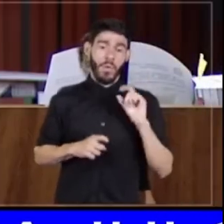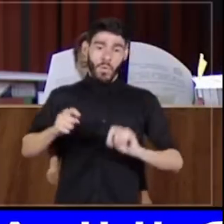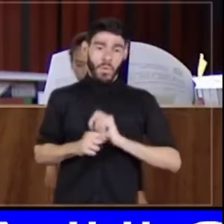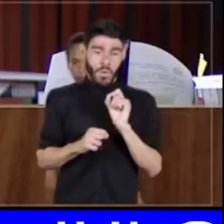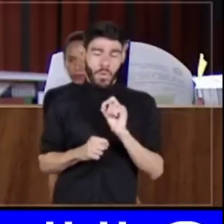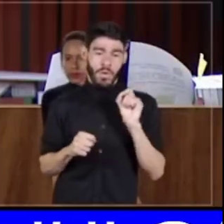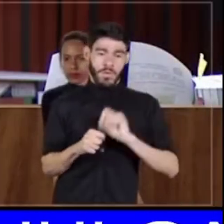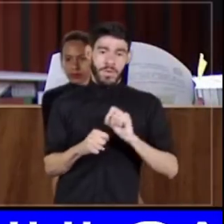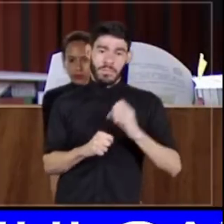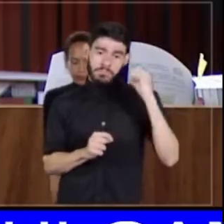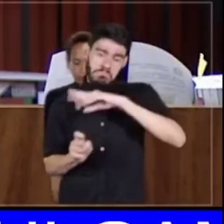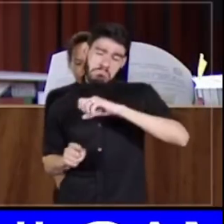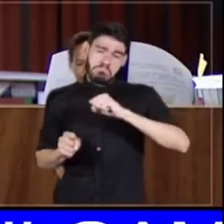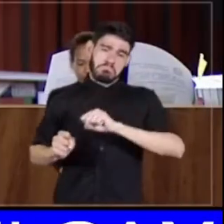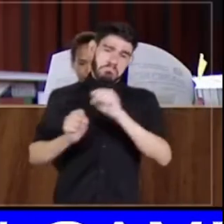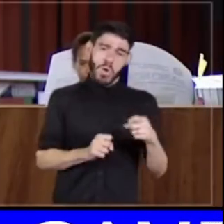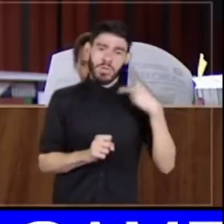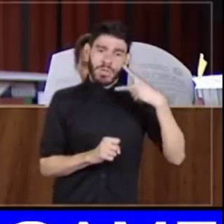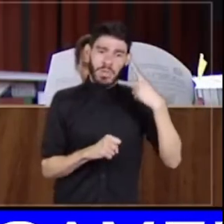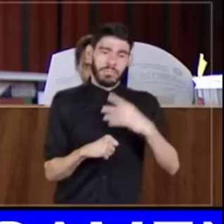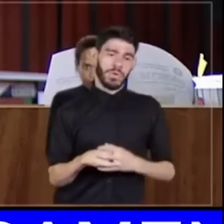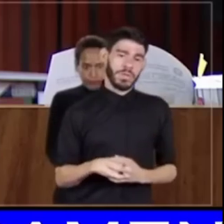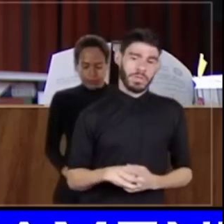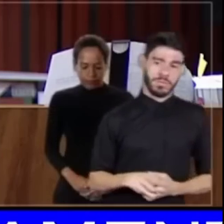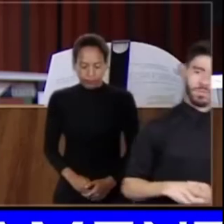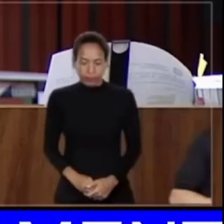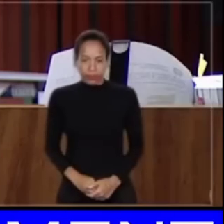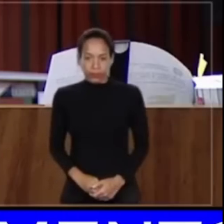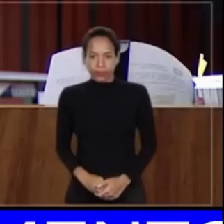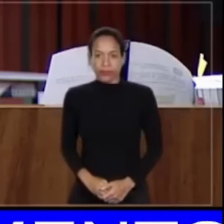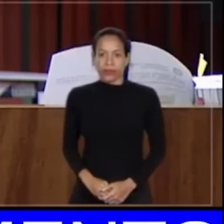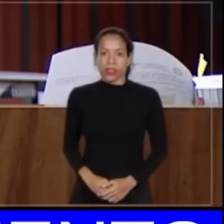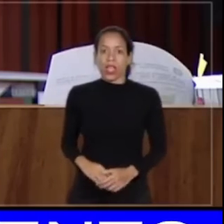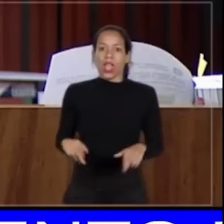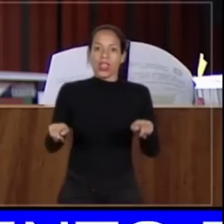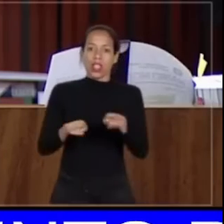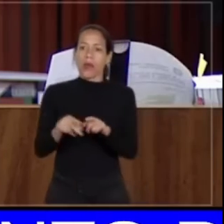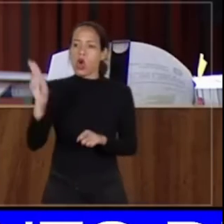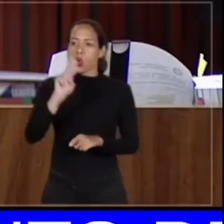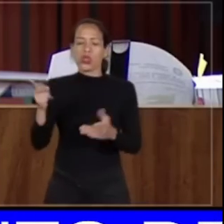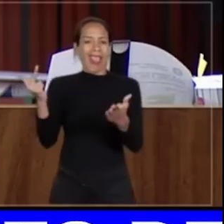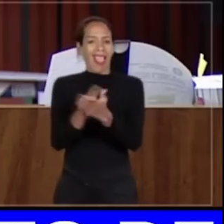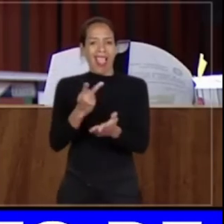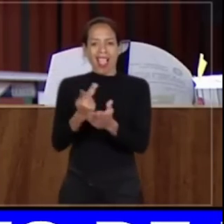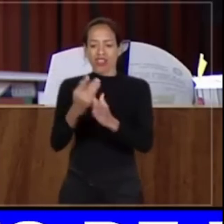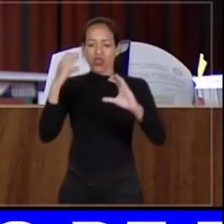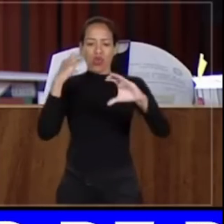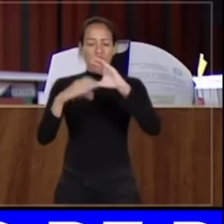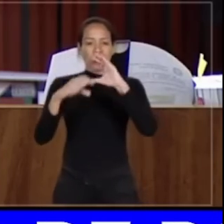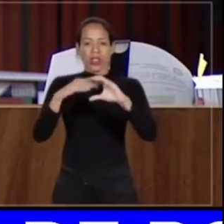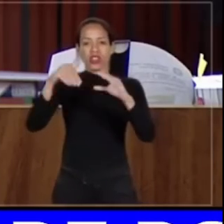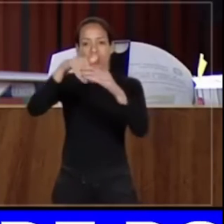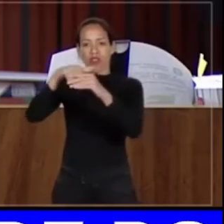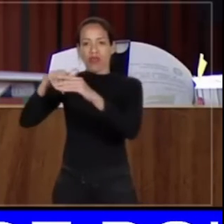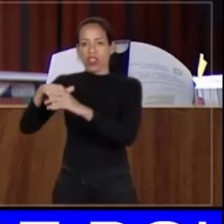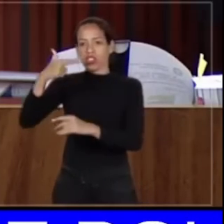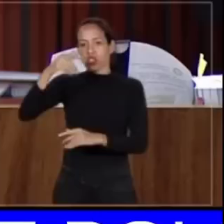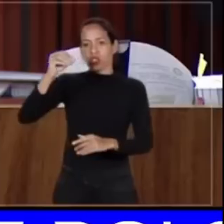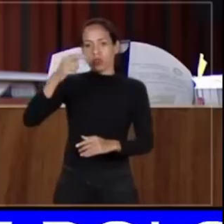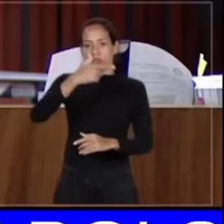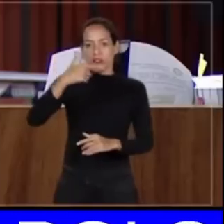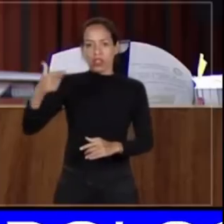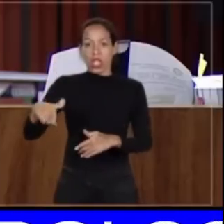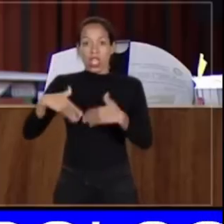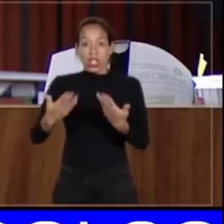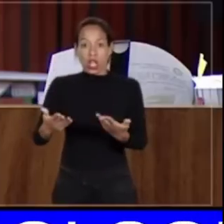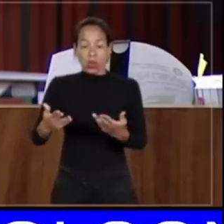de abuso de poder político e de uso indevido dos meios de comunicação nas eleições 2022, em razão de